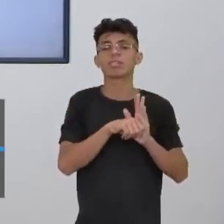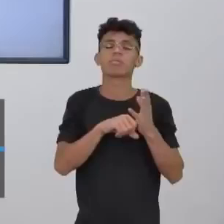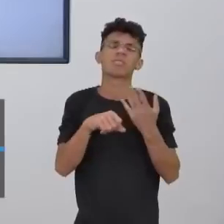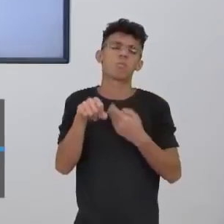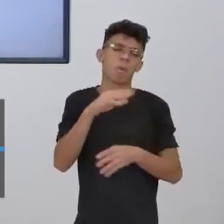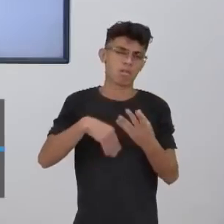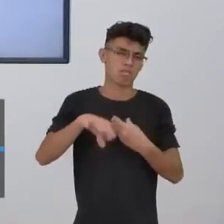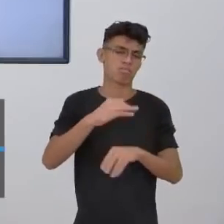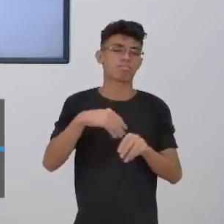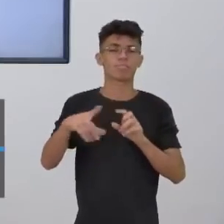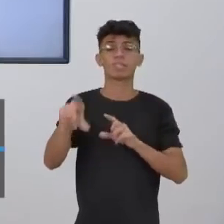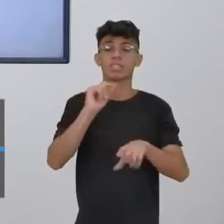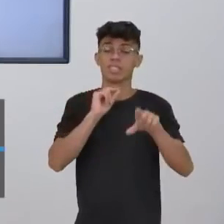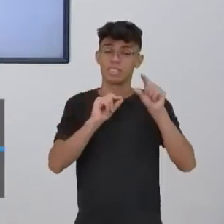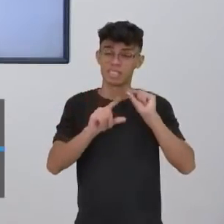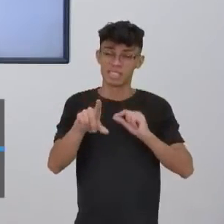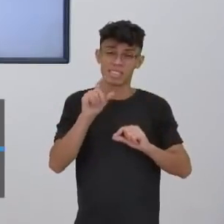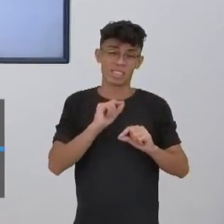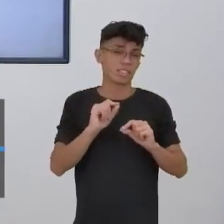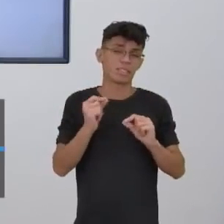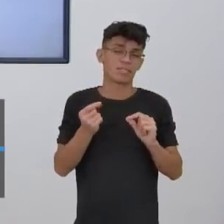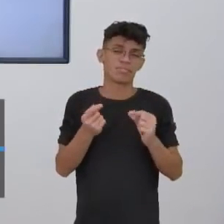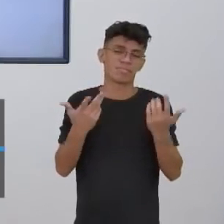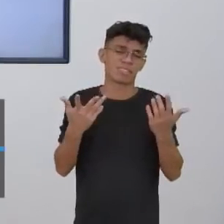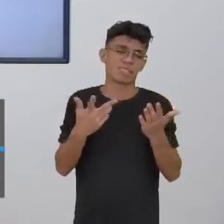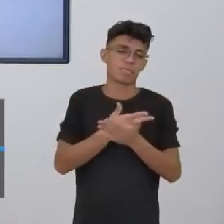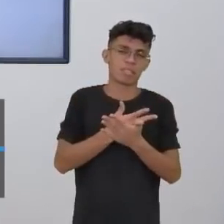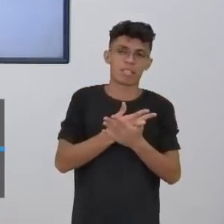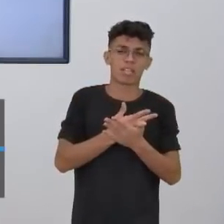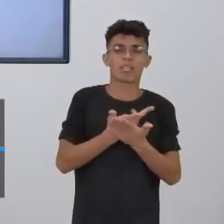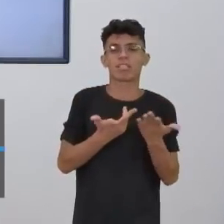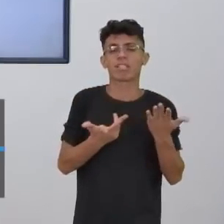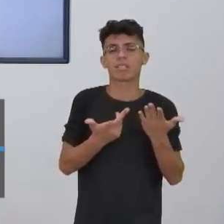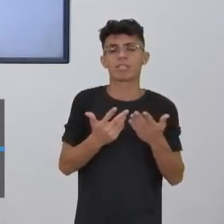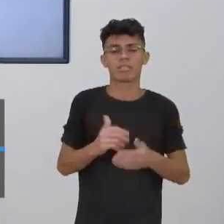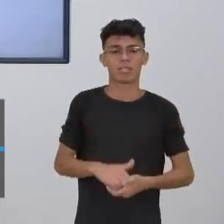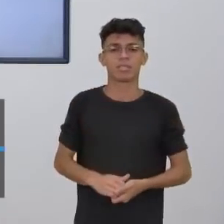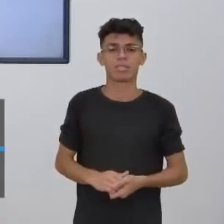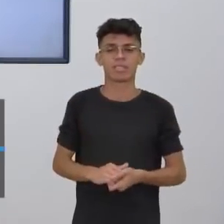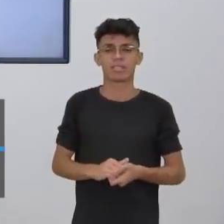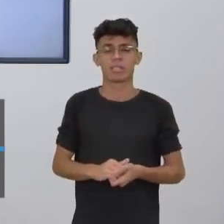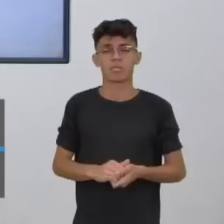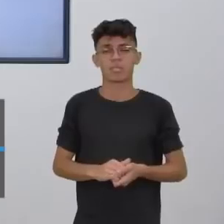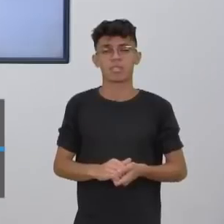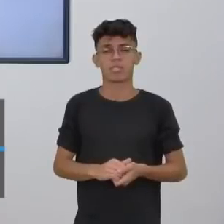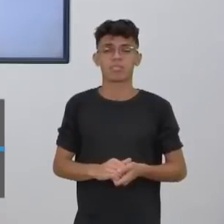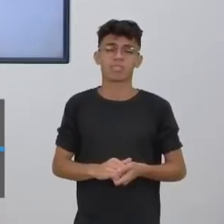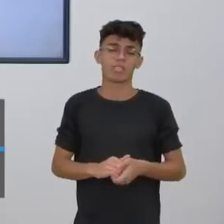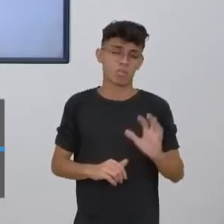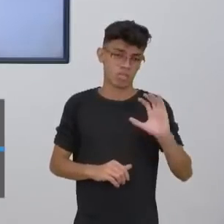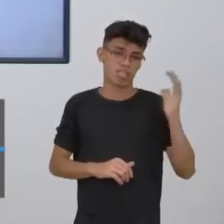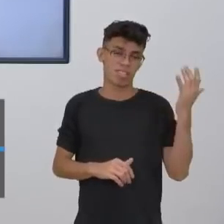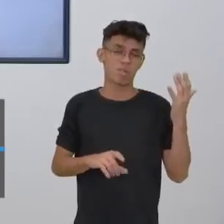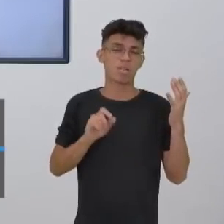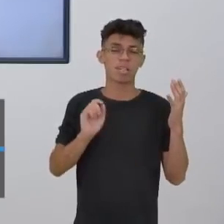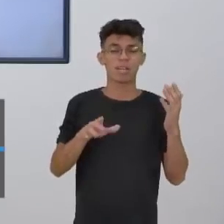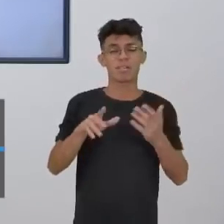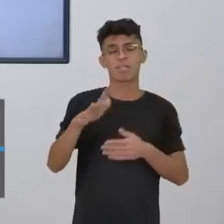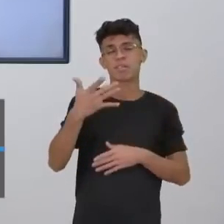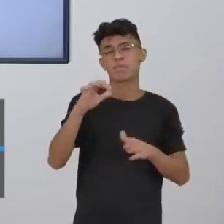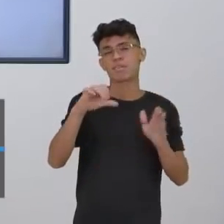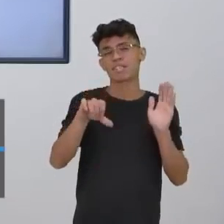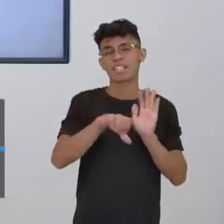desorganização, de eleições não idôneas, né? Muito suscetíveis a fraudes. E quando a gente tem esse processo do